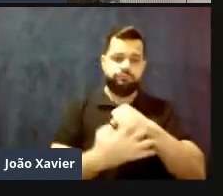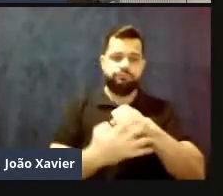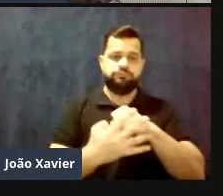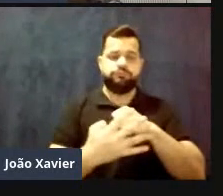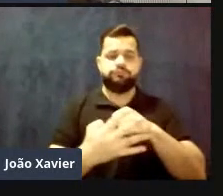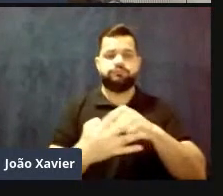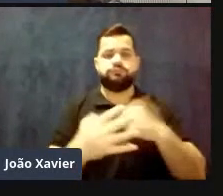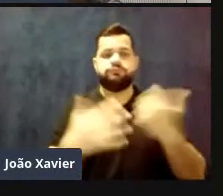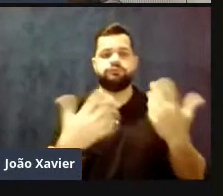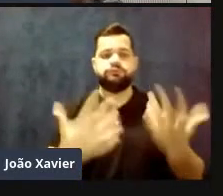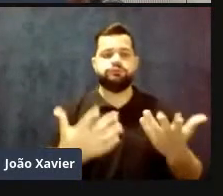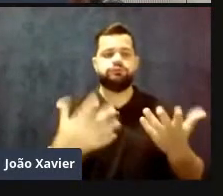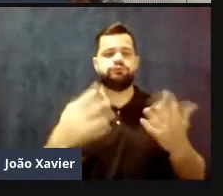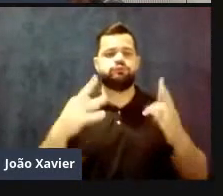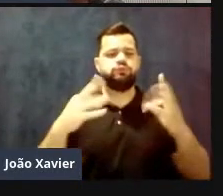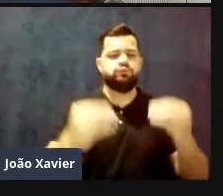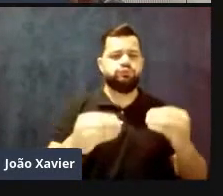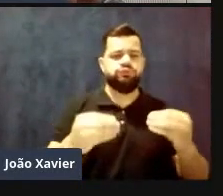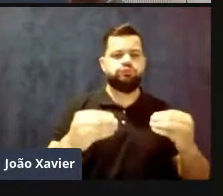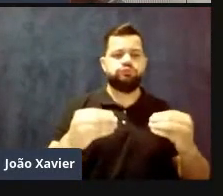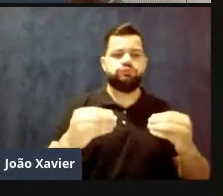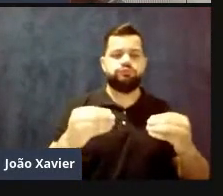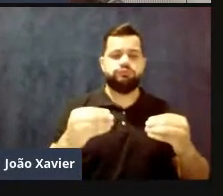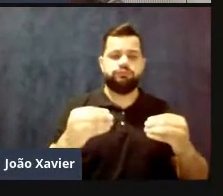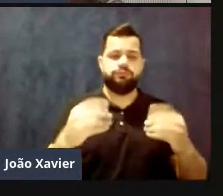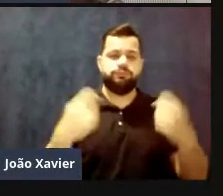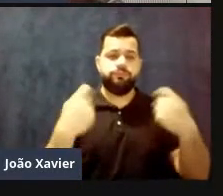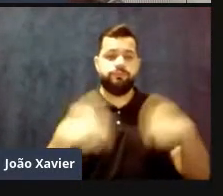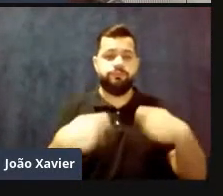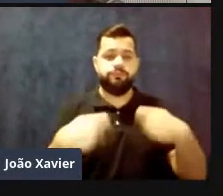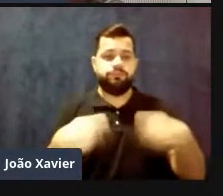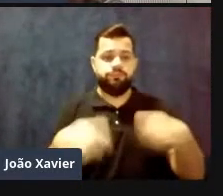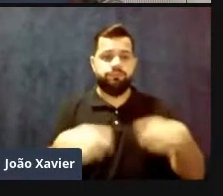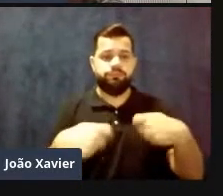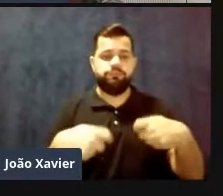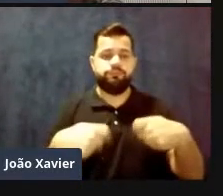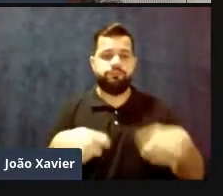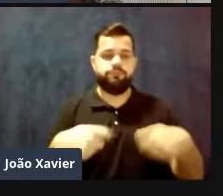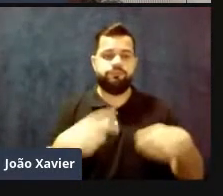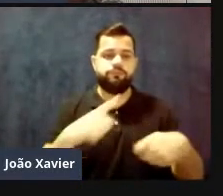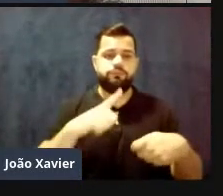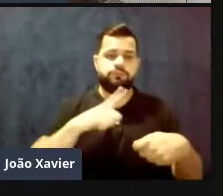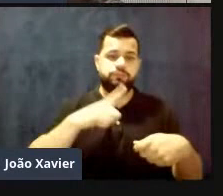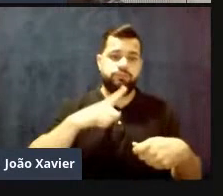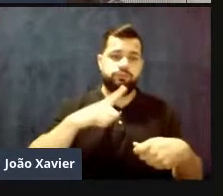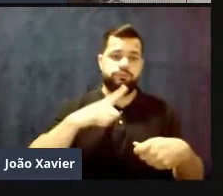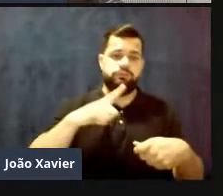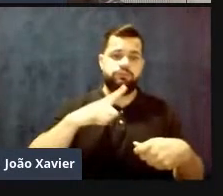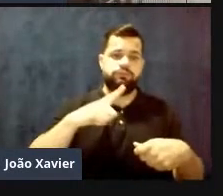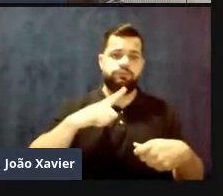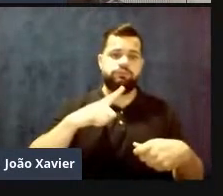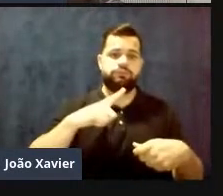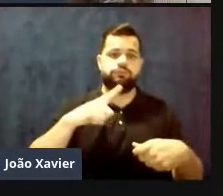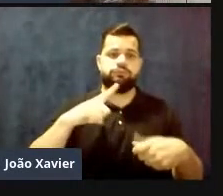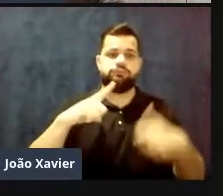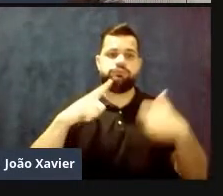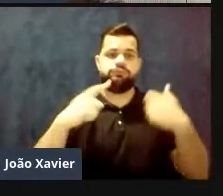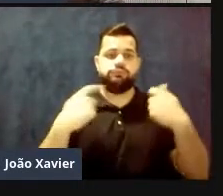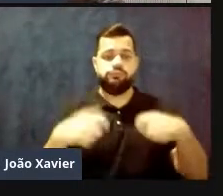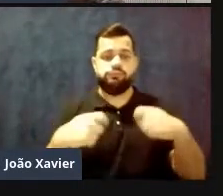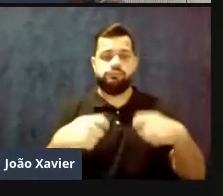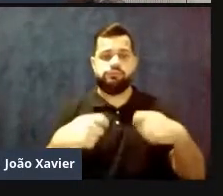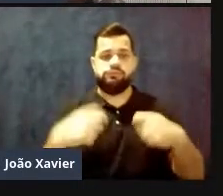elas preconizavam que não tivéssemos a necessidade de perseguir metas nutricionais. Eu lembro do documento como se fosse hoje, ele dizia,